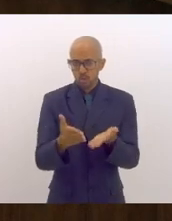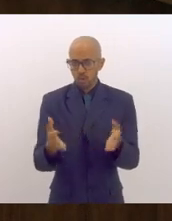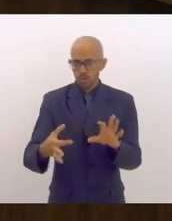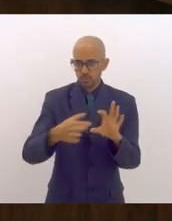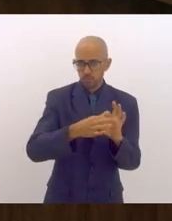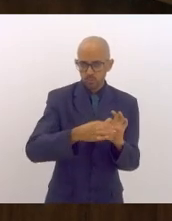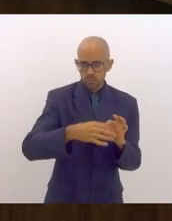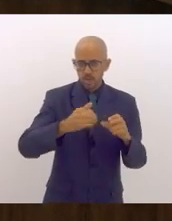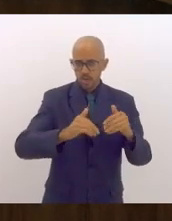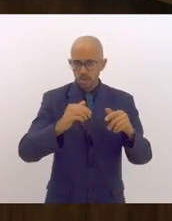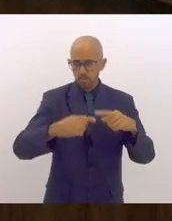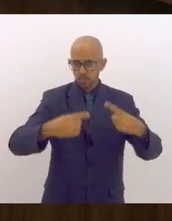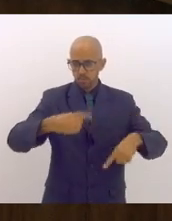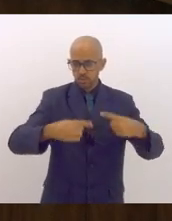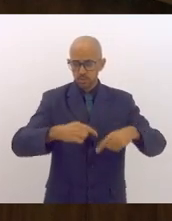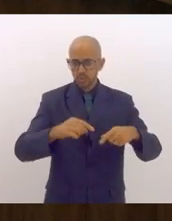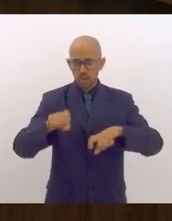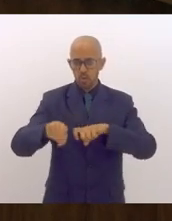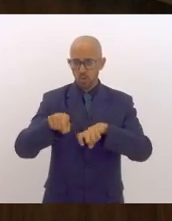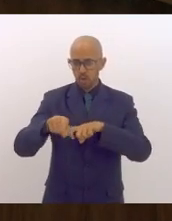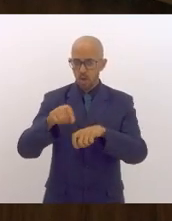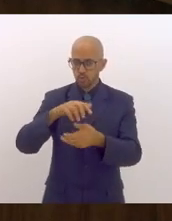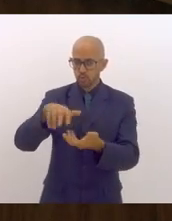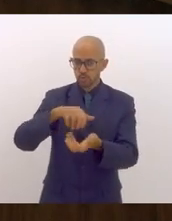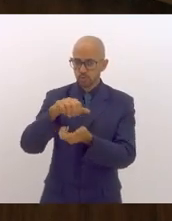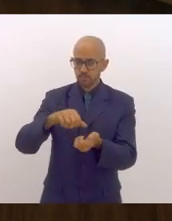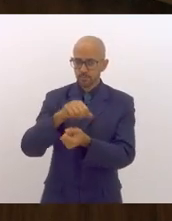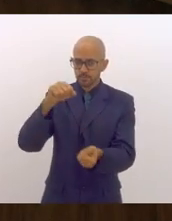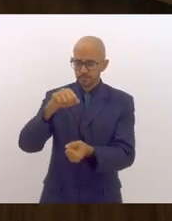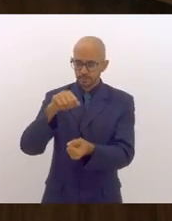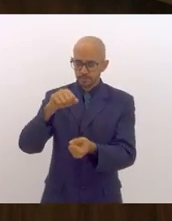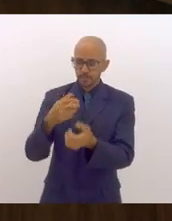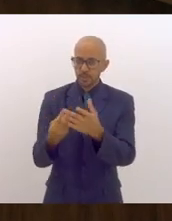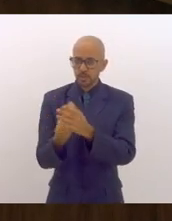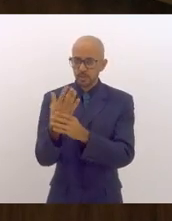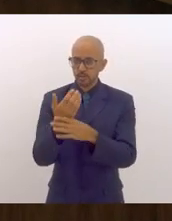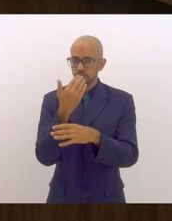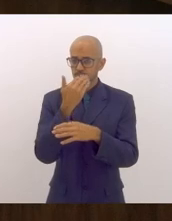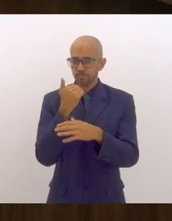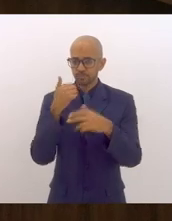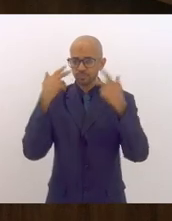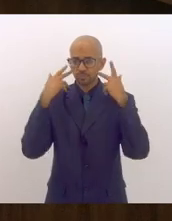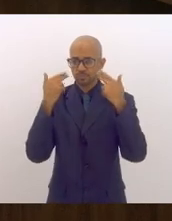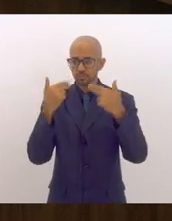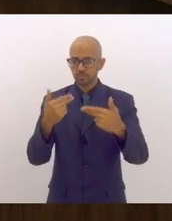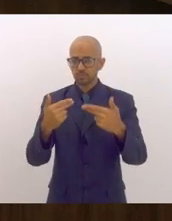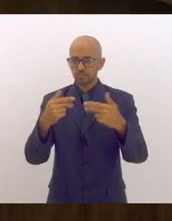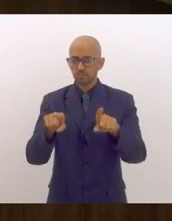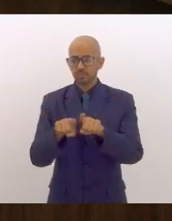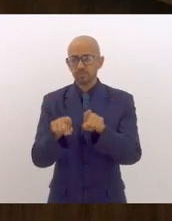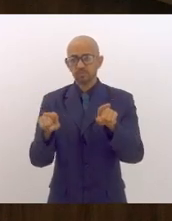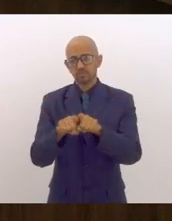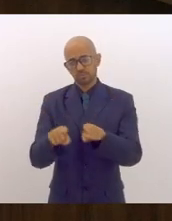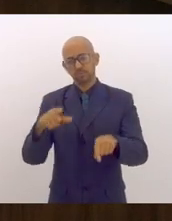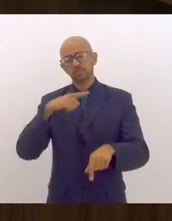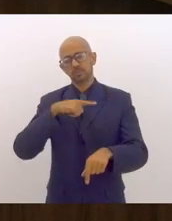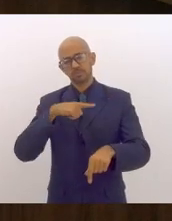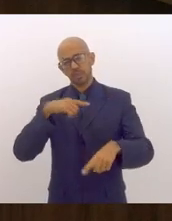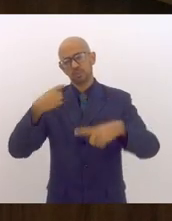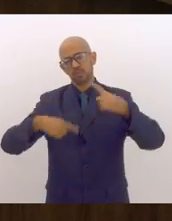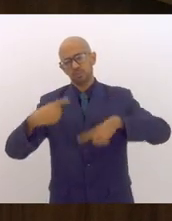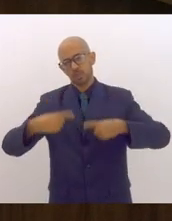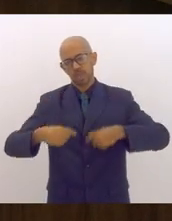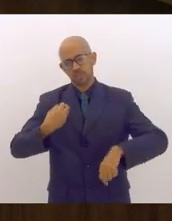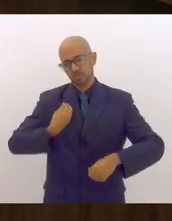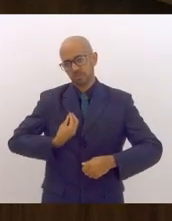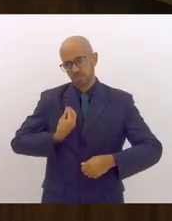de Desenvolvimento Rural Sustentável, Agroecologia e Produção de Orgânicos, também contarão com debate, com a